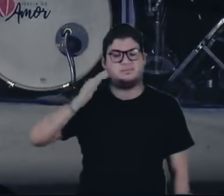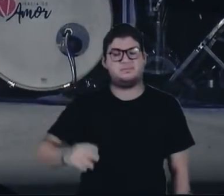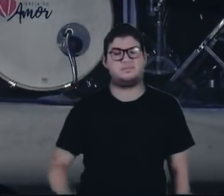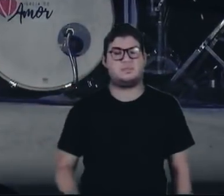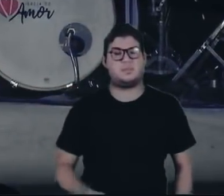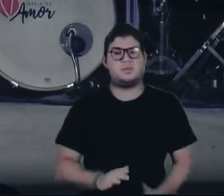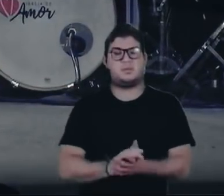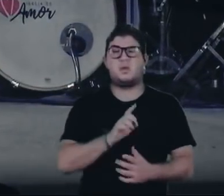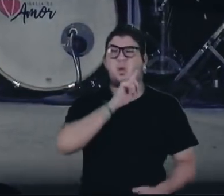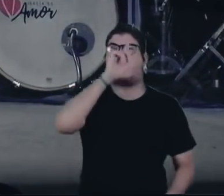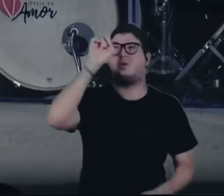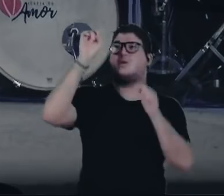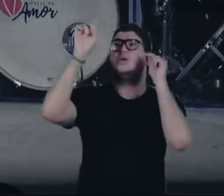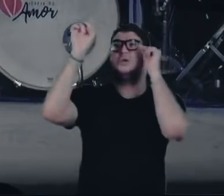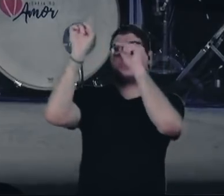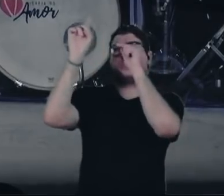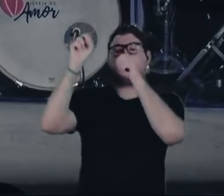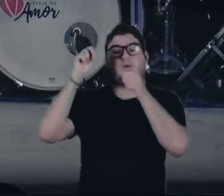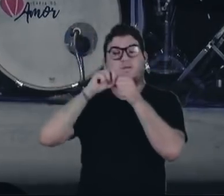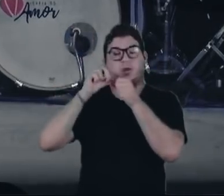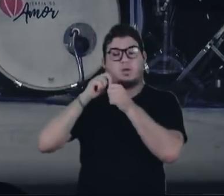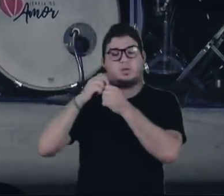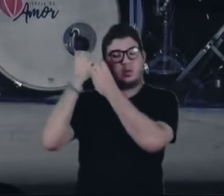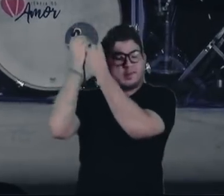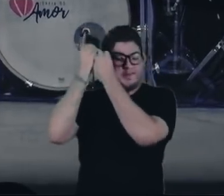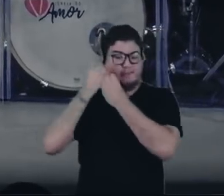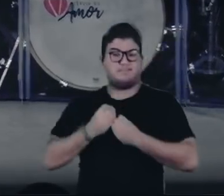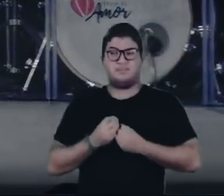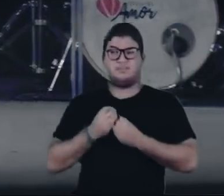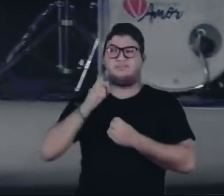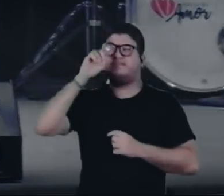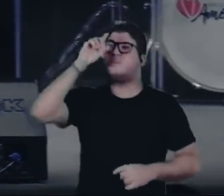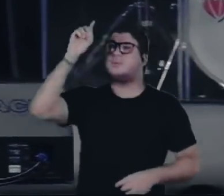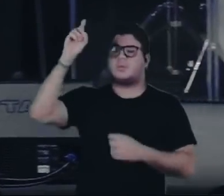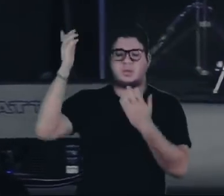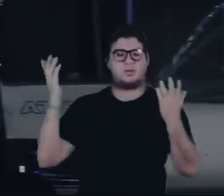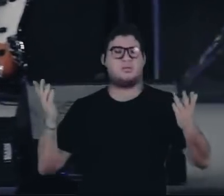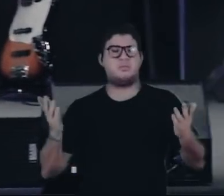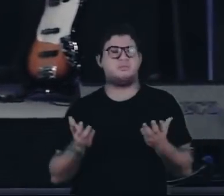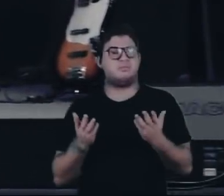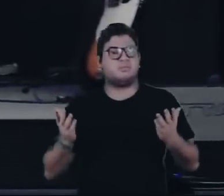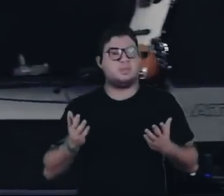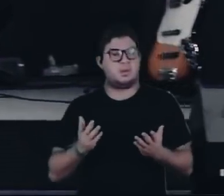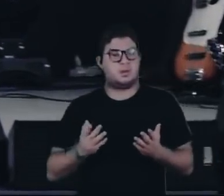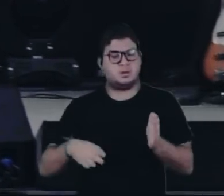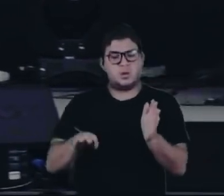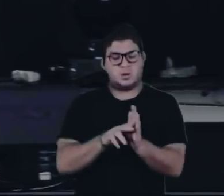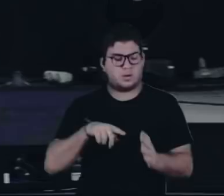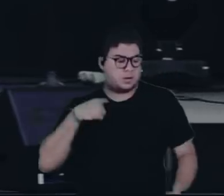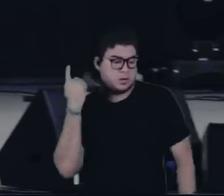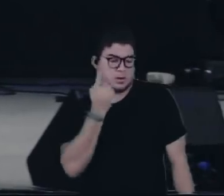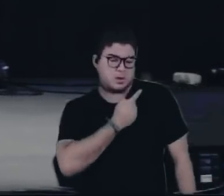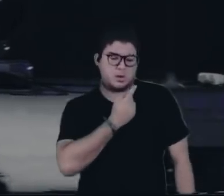que um dia Deus fez algo por nós. Deus se deu e agora é a nossa hora.